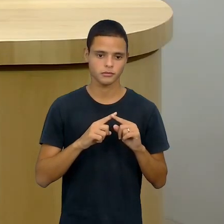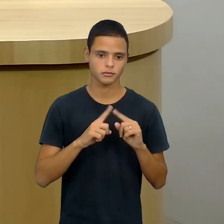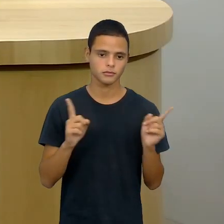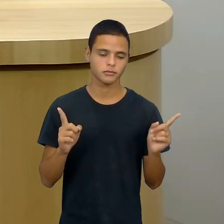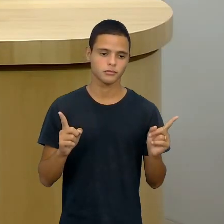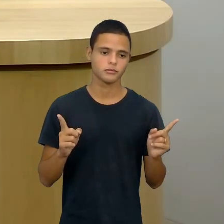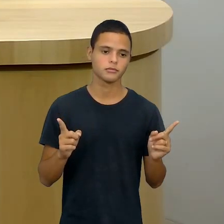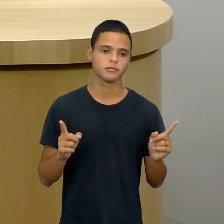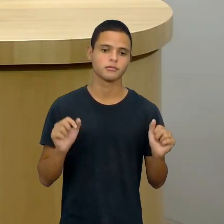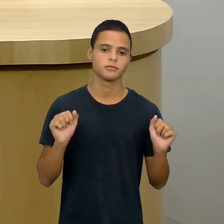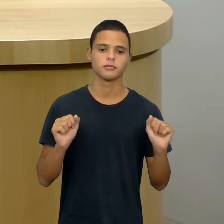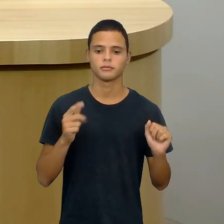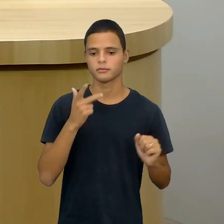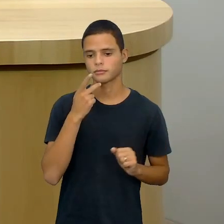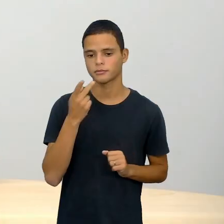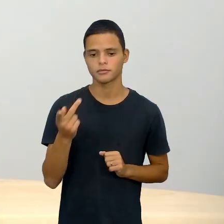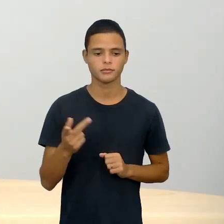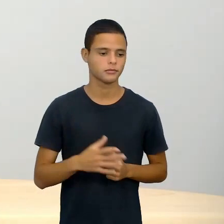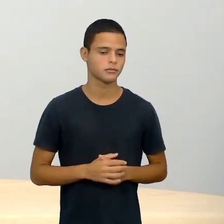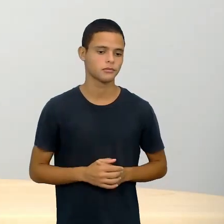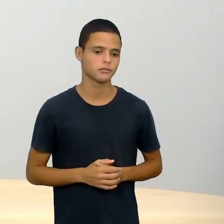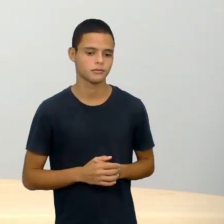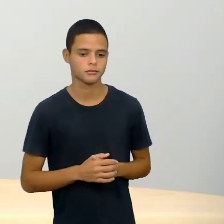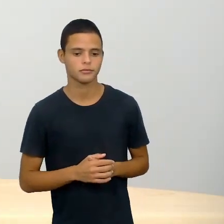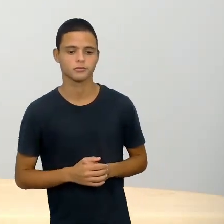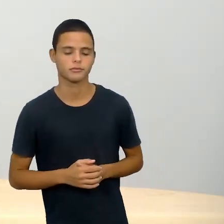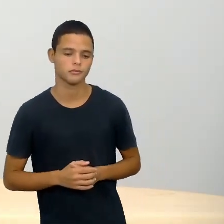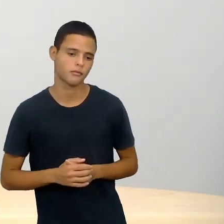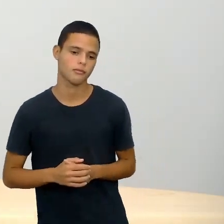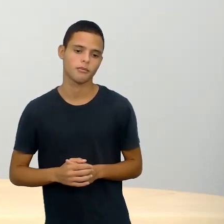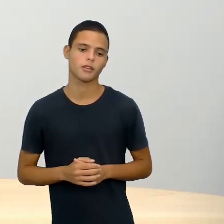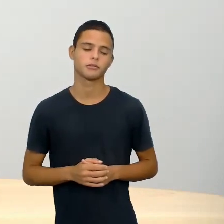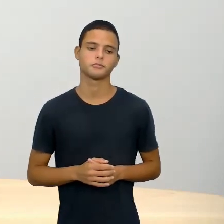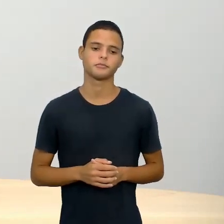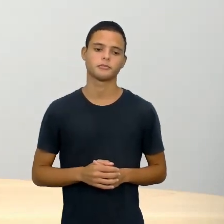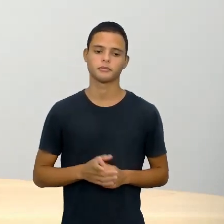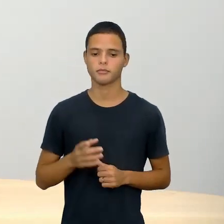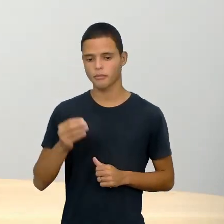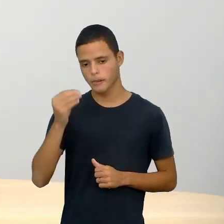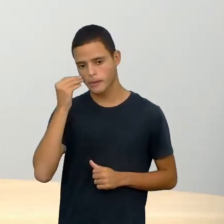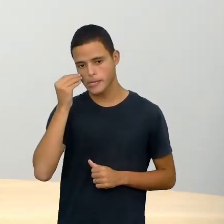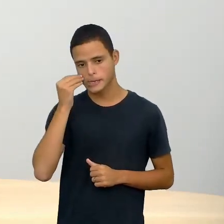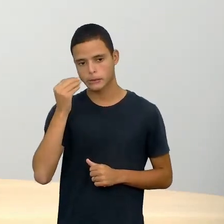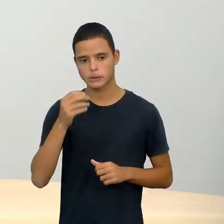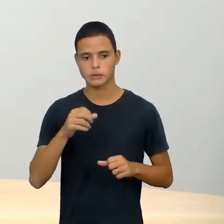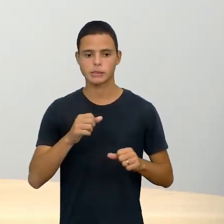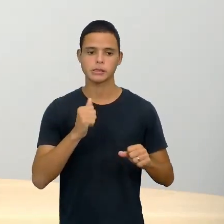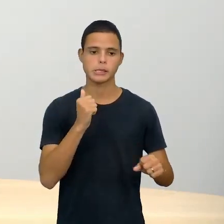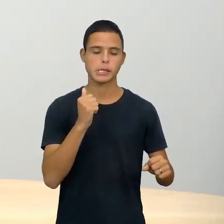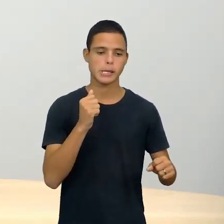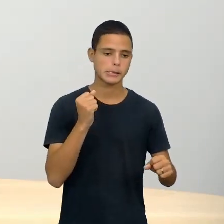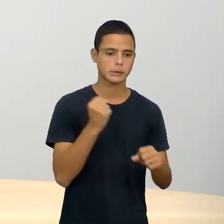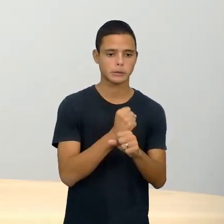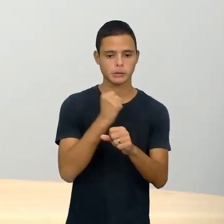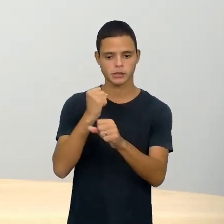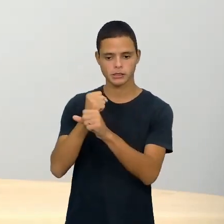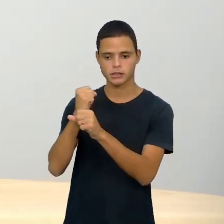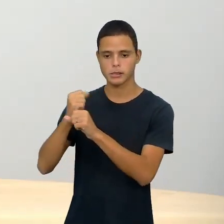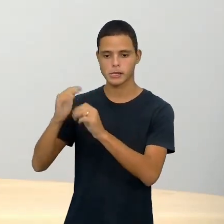Podemos. Então, olha só. Quando eles tentaram destruir essa casa de fibra de